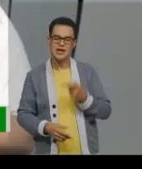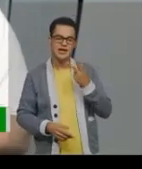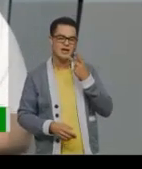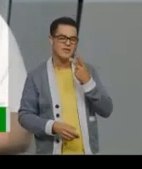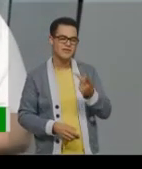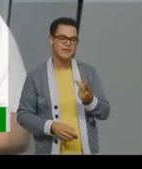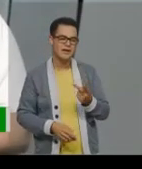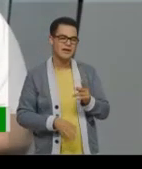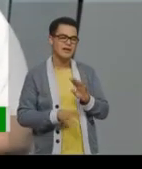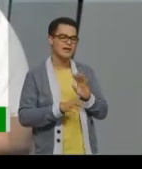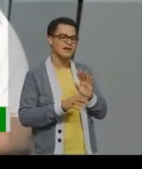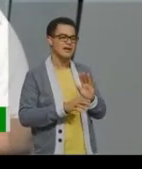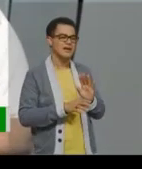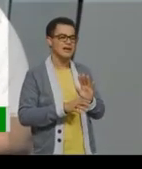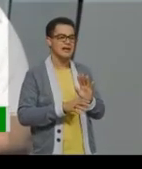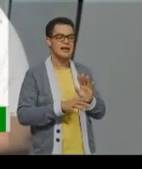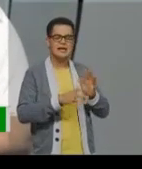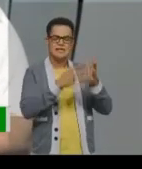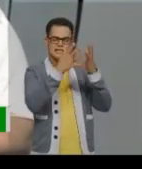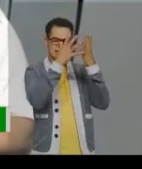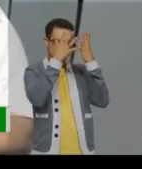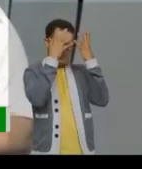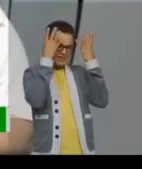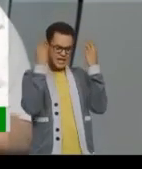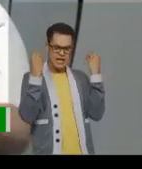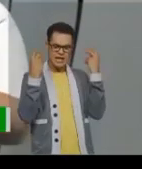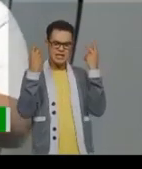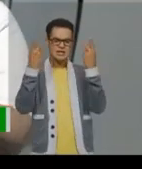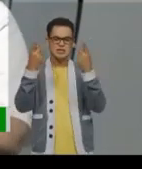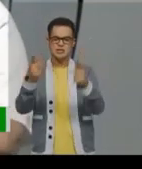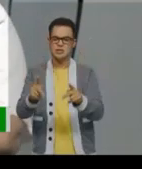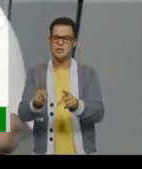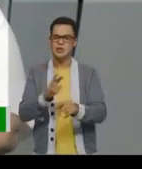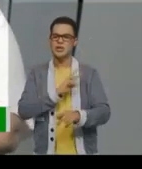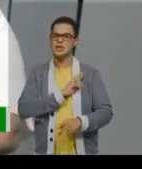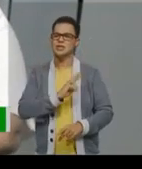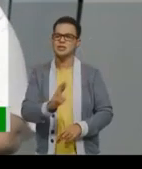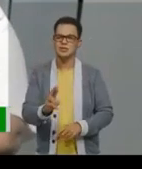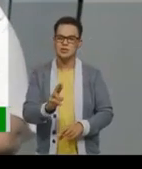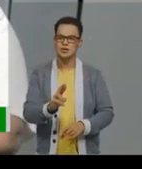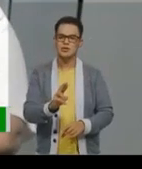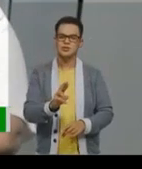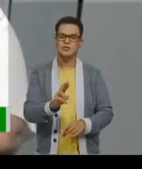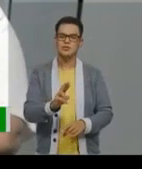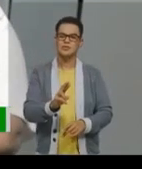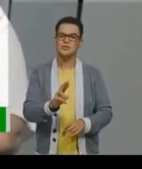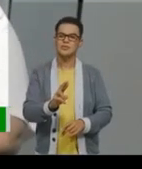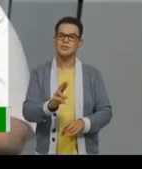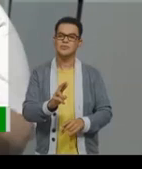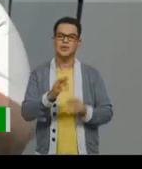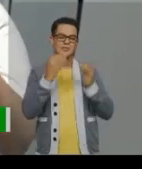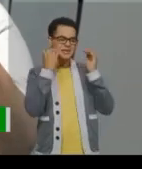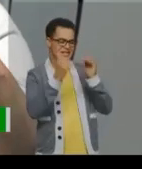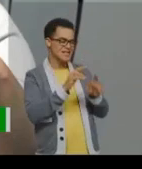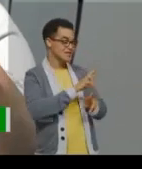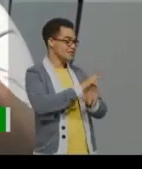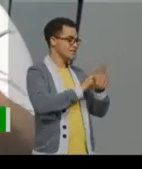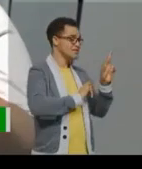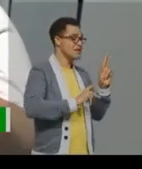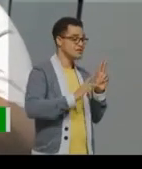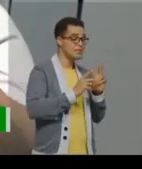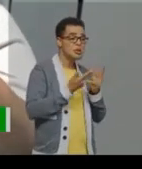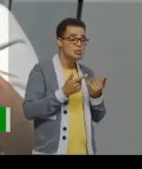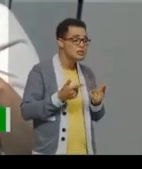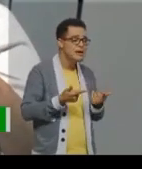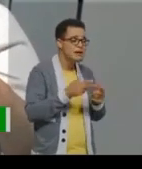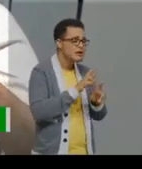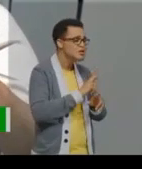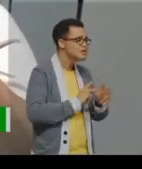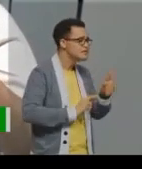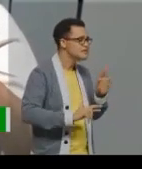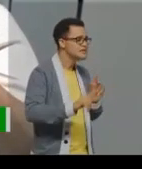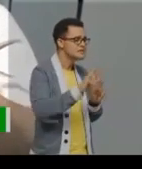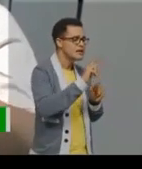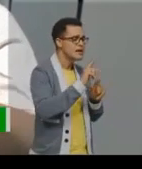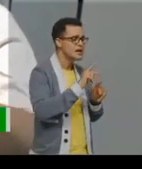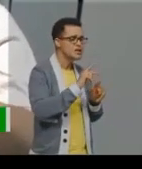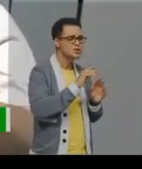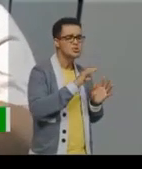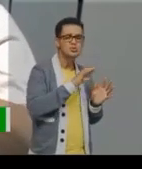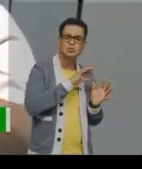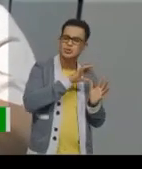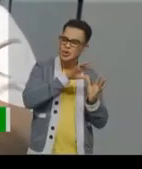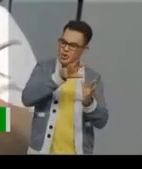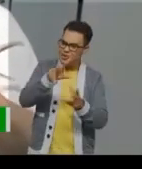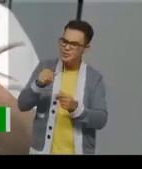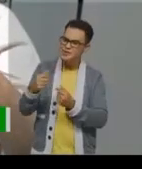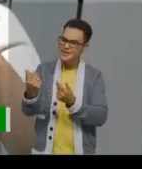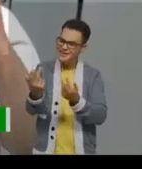o seu pensamento religioso em nome de uma diversidade que nem existe aqui. Então, existem momentos em que saber fazer